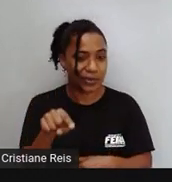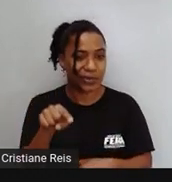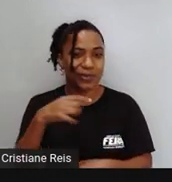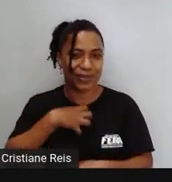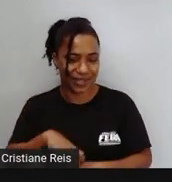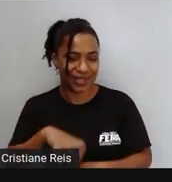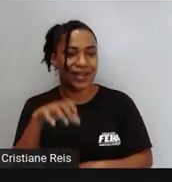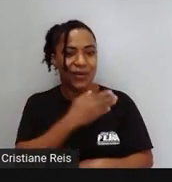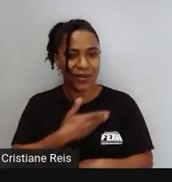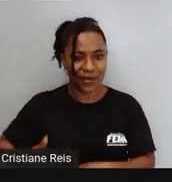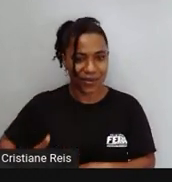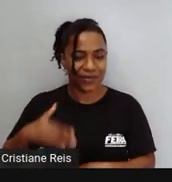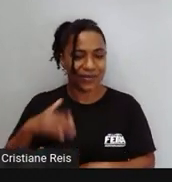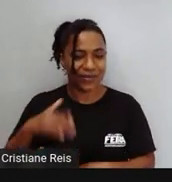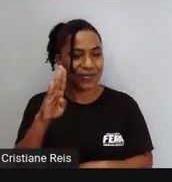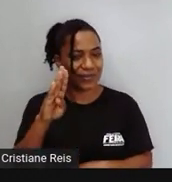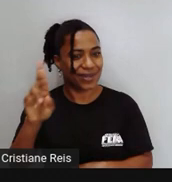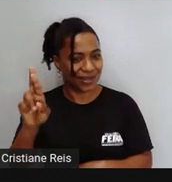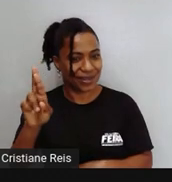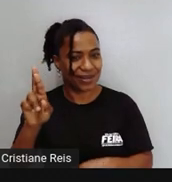ou para o nosso Instagram